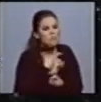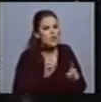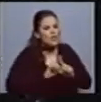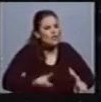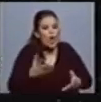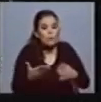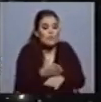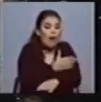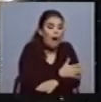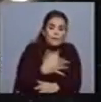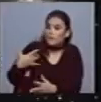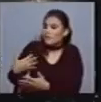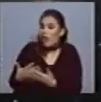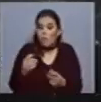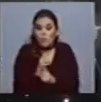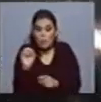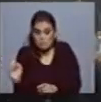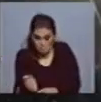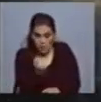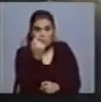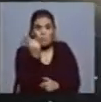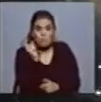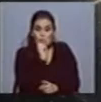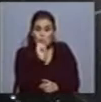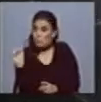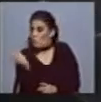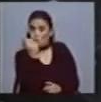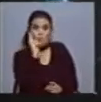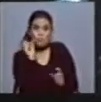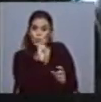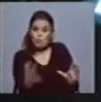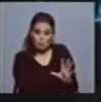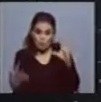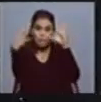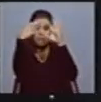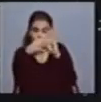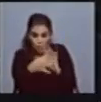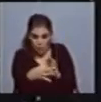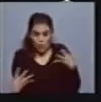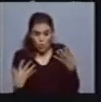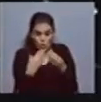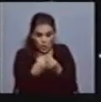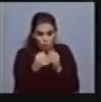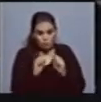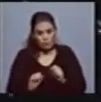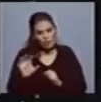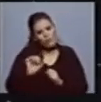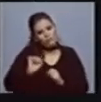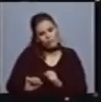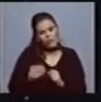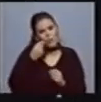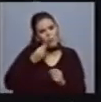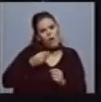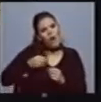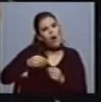porque pela primeira vez foi possível juntar a astronomia das ondas gravitacionais, ou seja, a própria deformação do tecido do